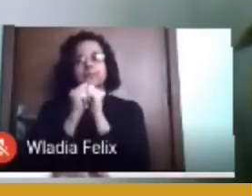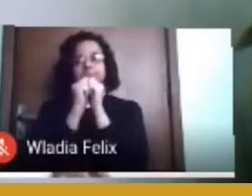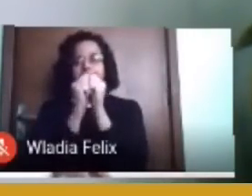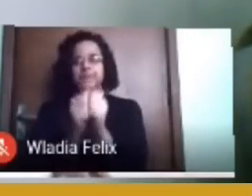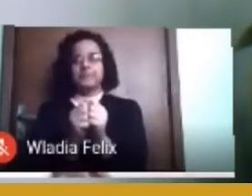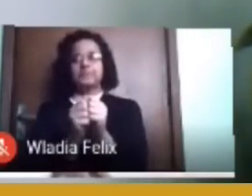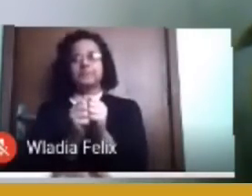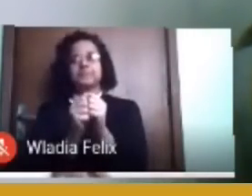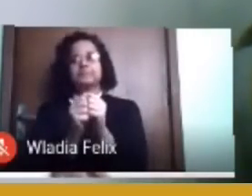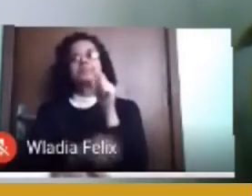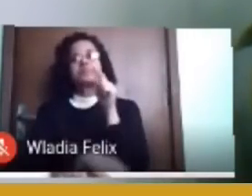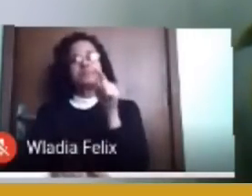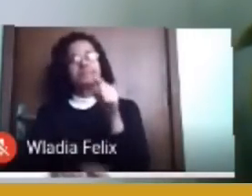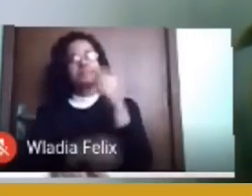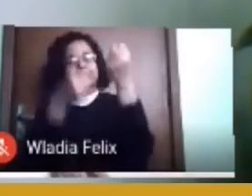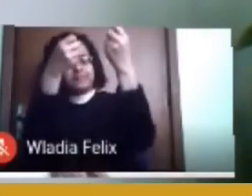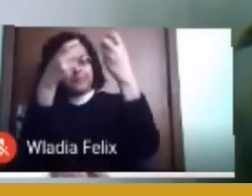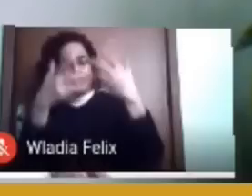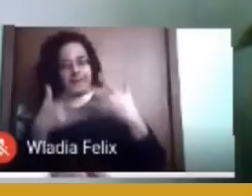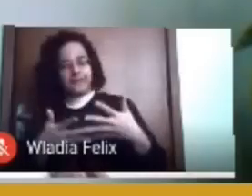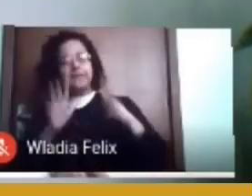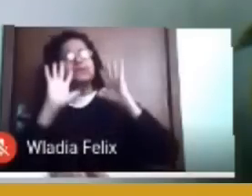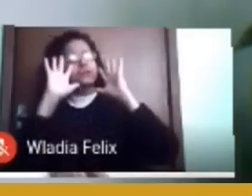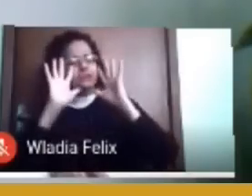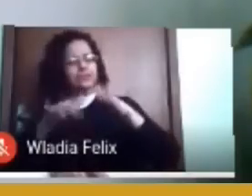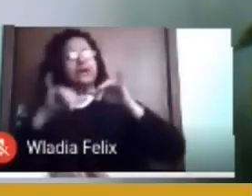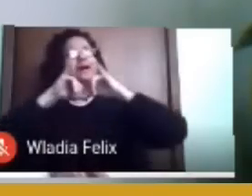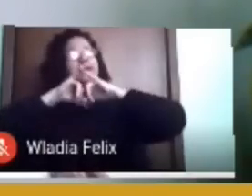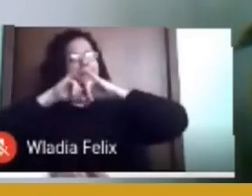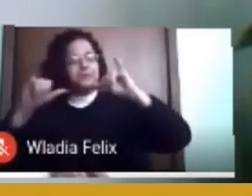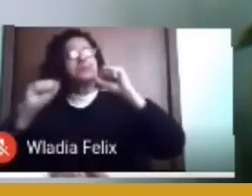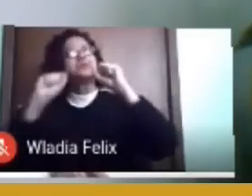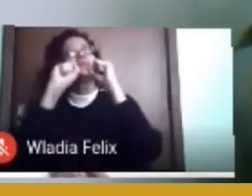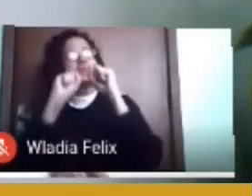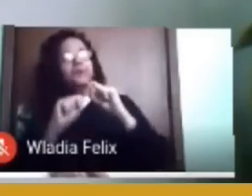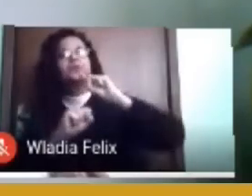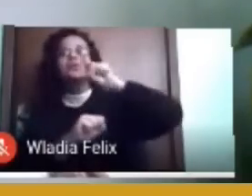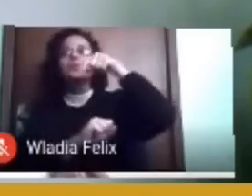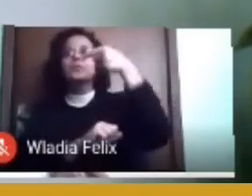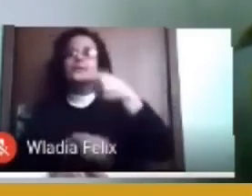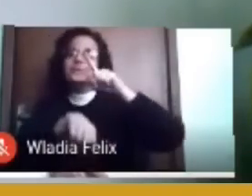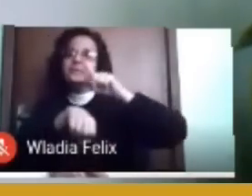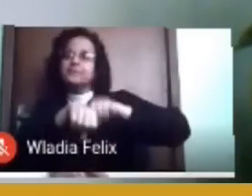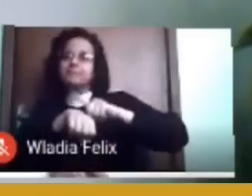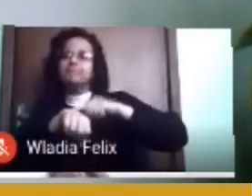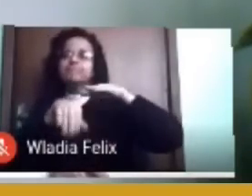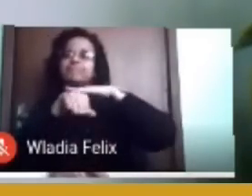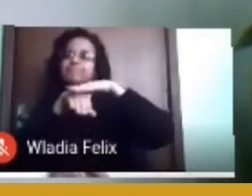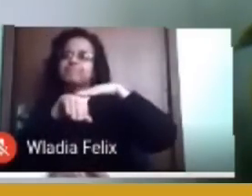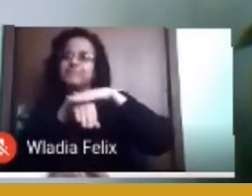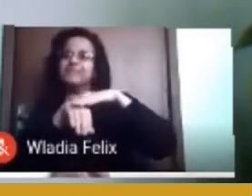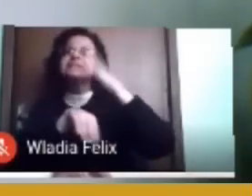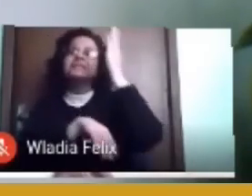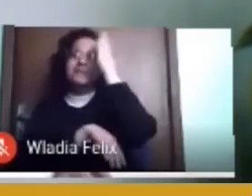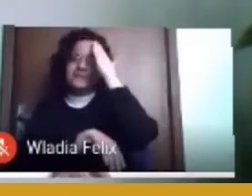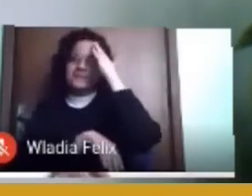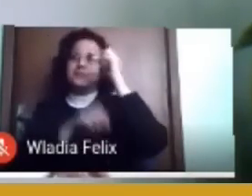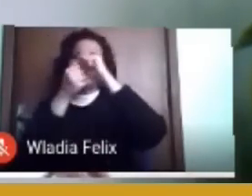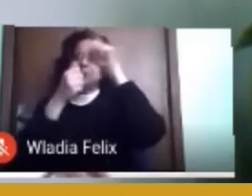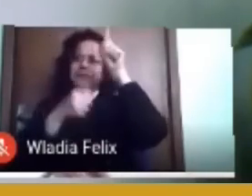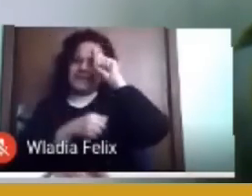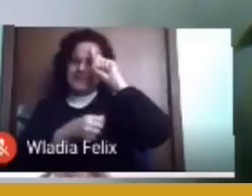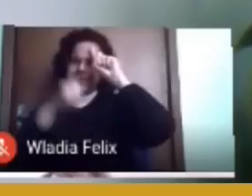resultados efetivos dentro de uma família, dentro de uma sociedade. Então, assim, para finalizar,